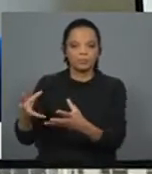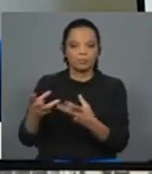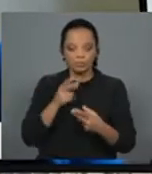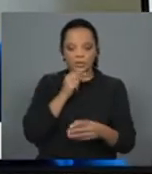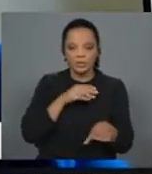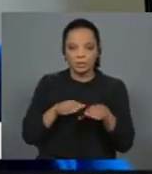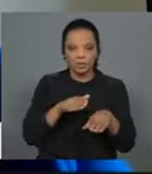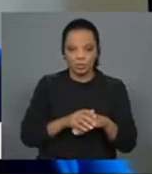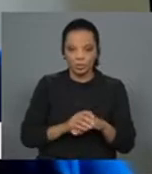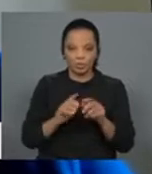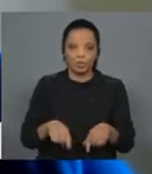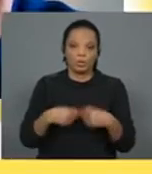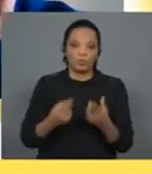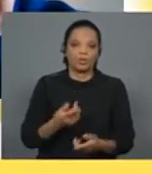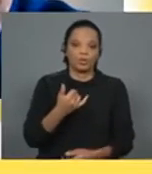E em